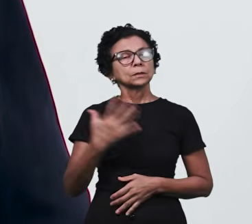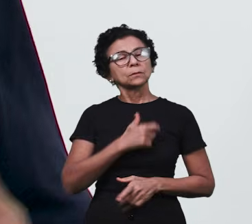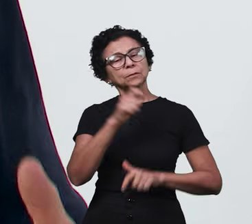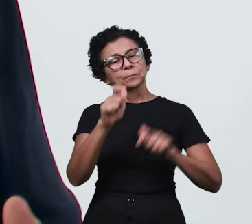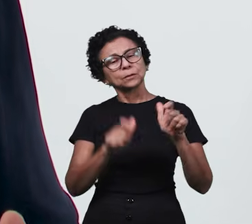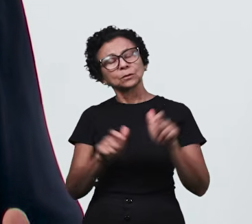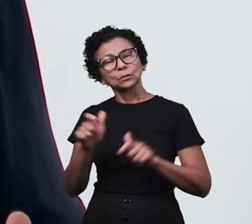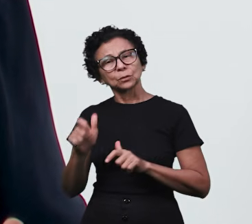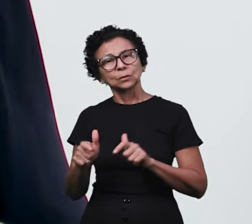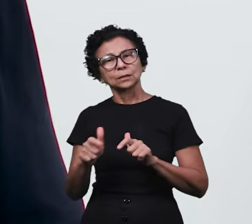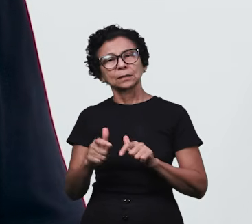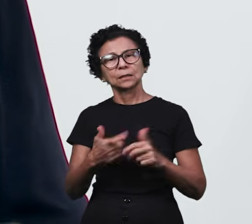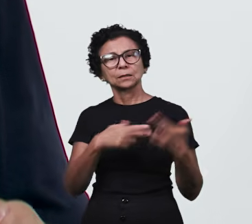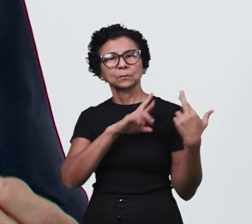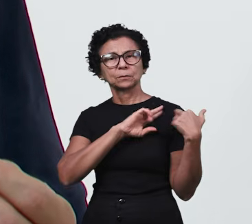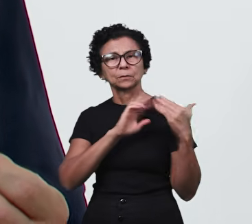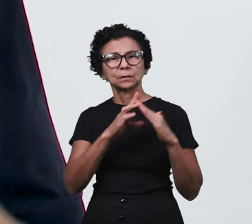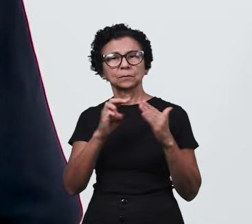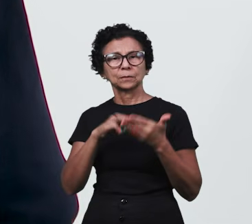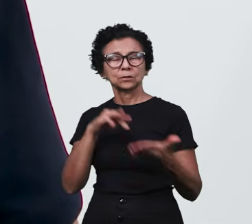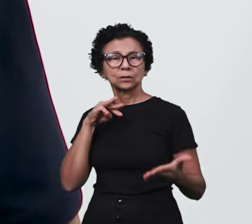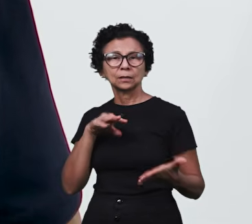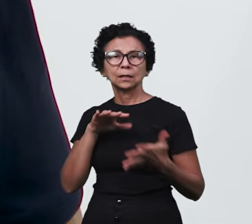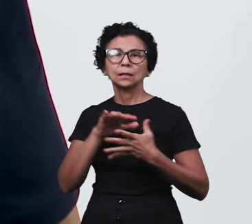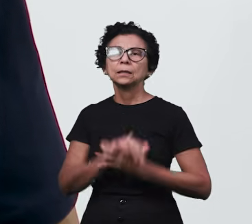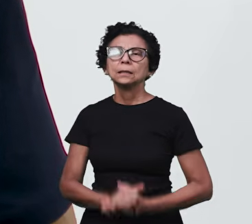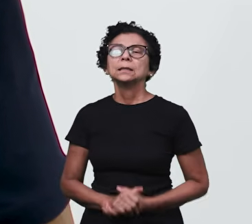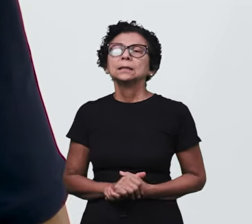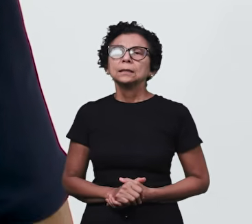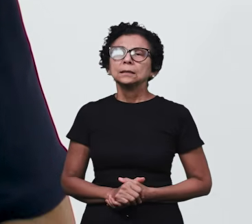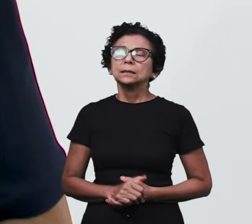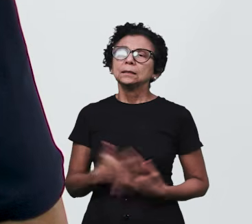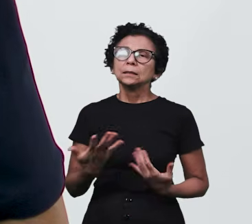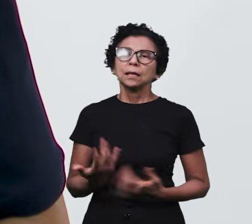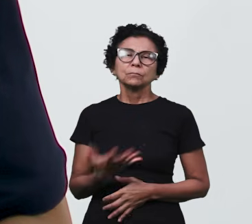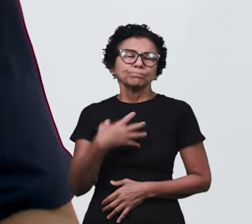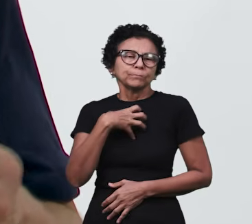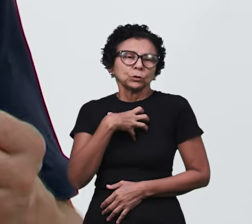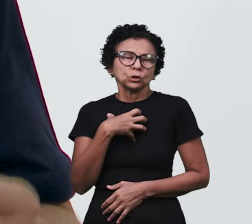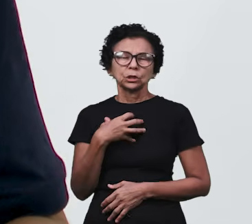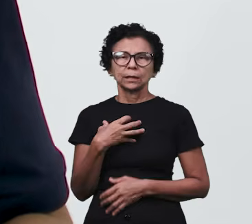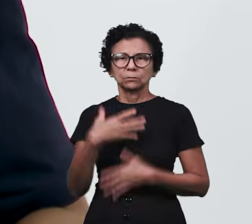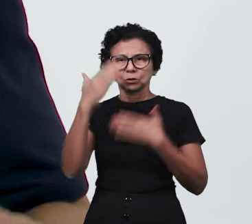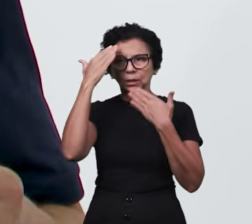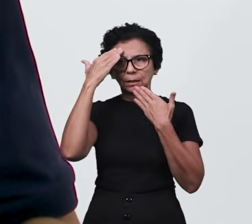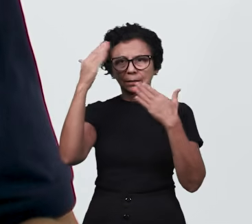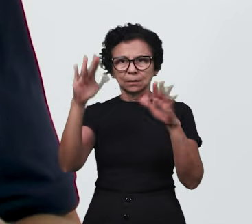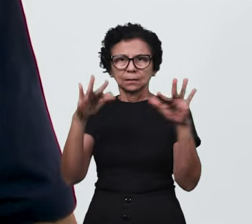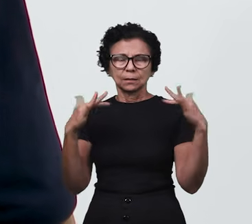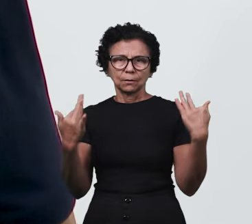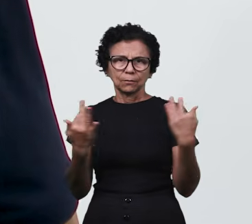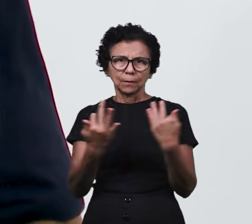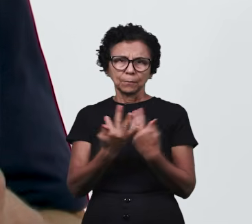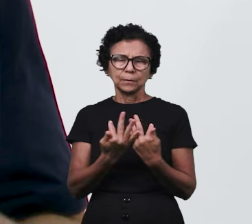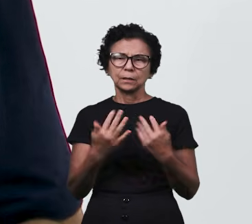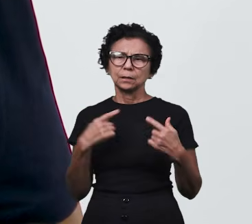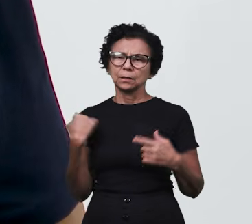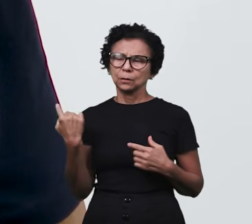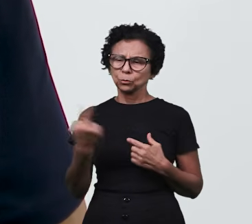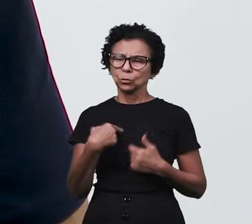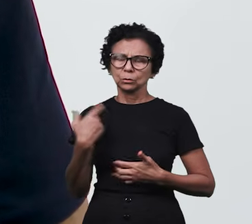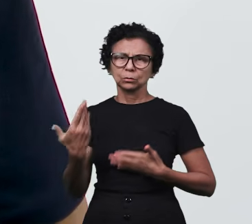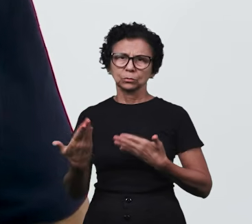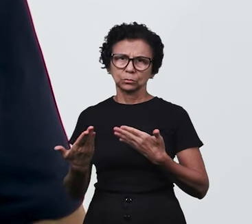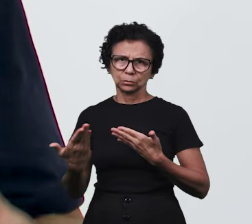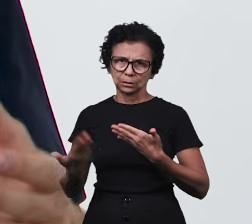mundo, salvando vidas. Então é um momento de eternizar esse legado do pastor Geudeti e de fato agradecer a toda a família, a todos os membros da Igreja